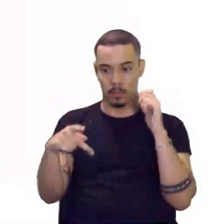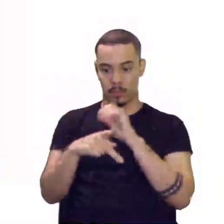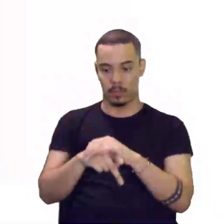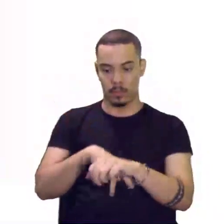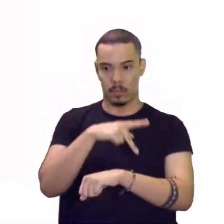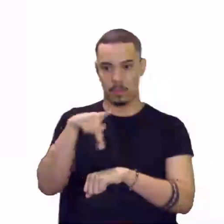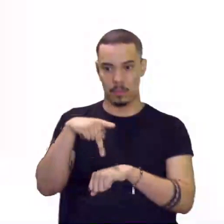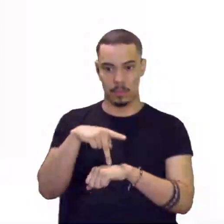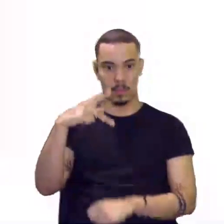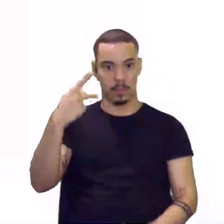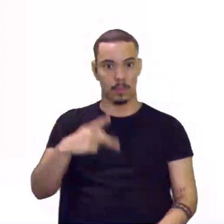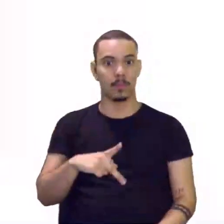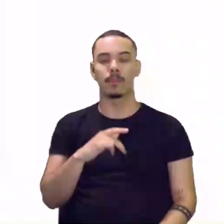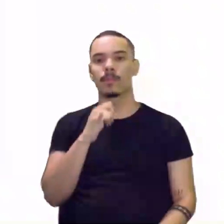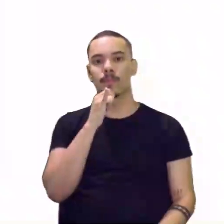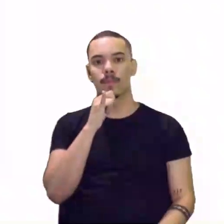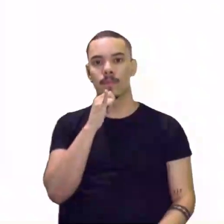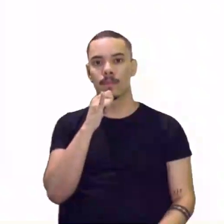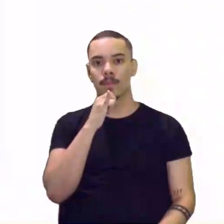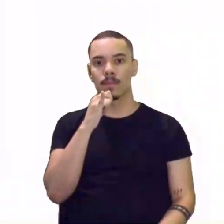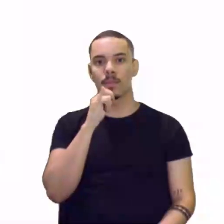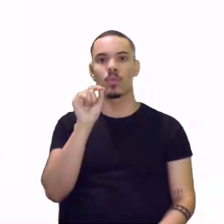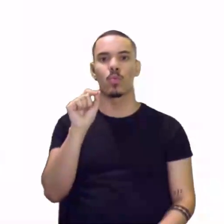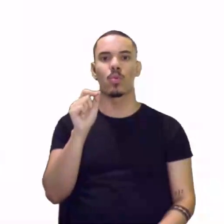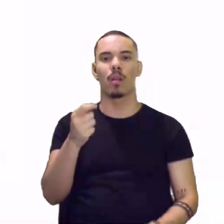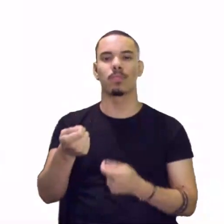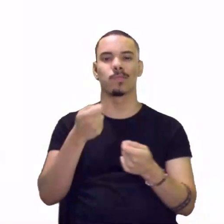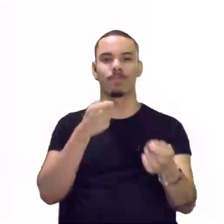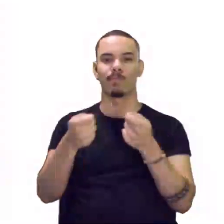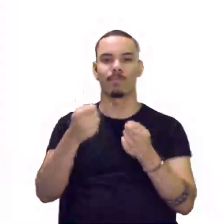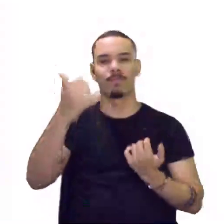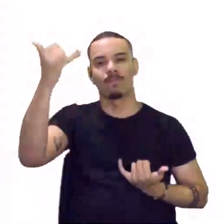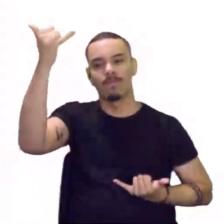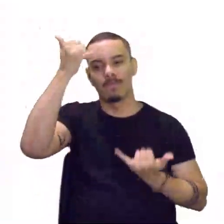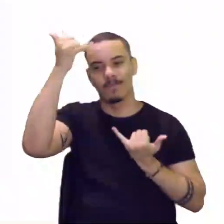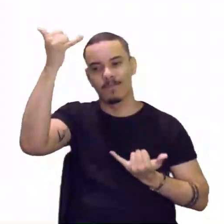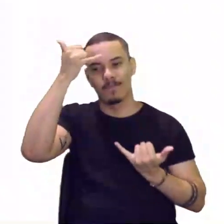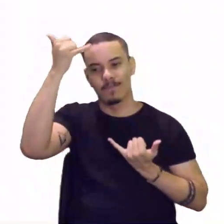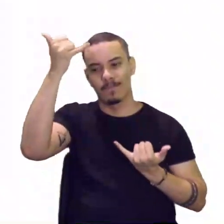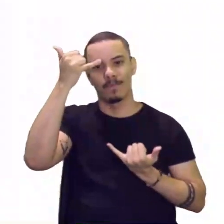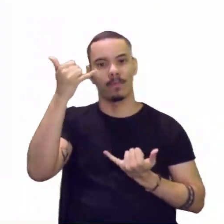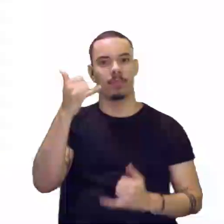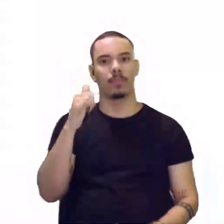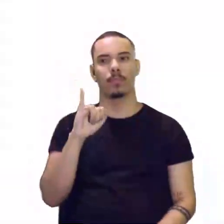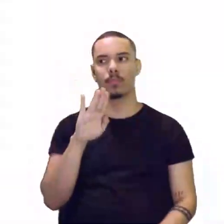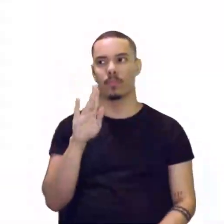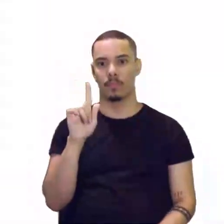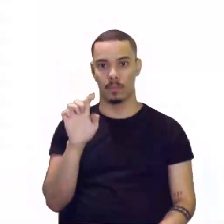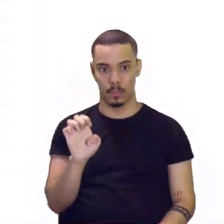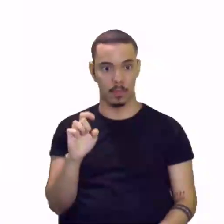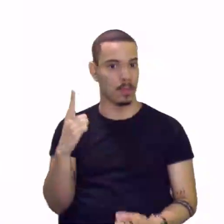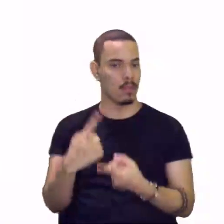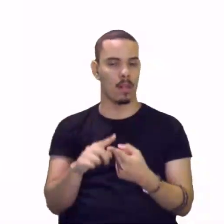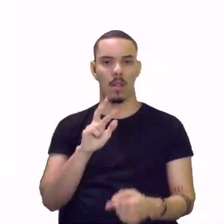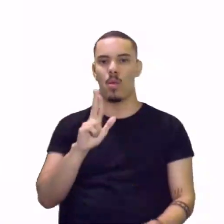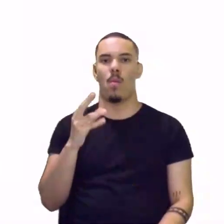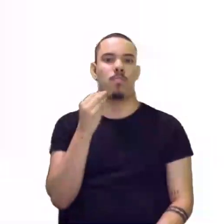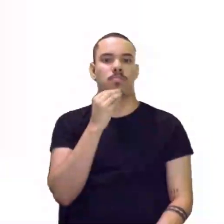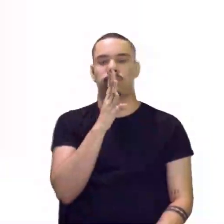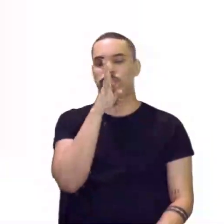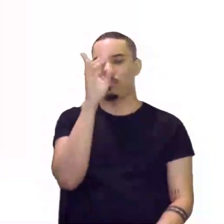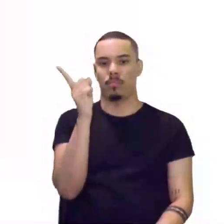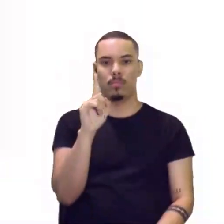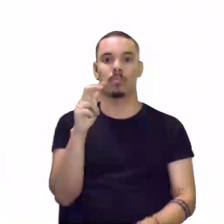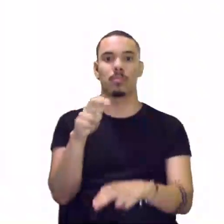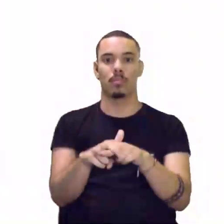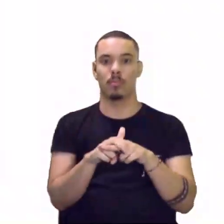gente pode citar o quê? O censo demográfico do país. Exatamente. Que não é por acaso, porque a partir do censo,